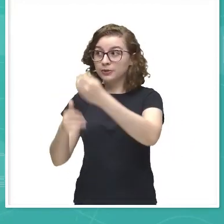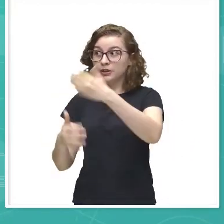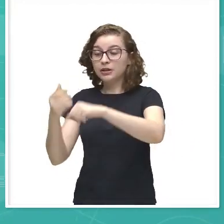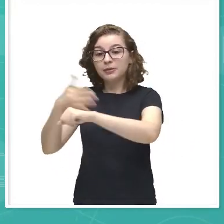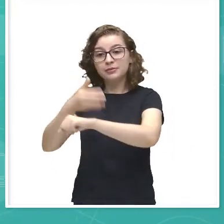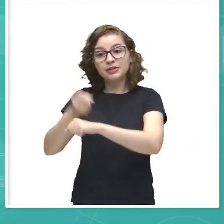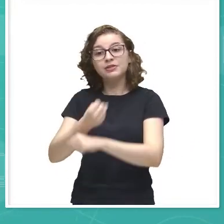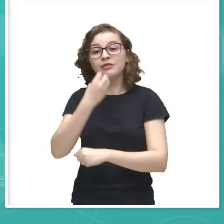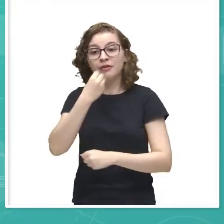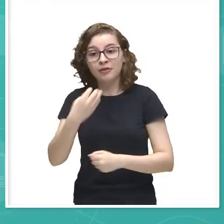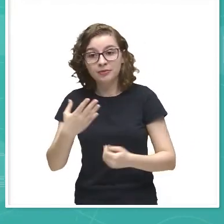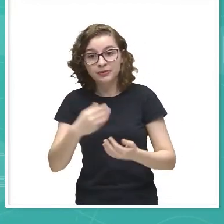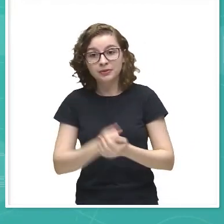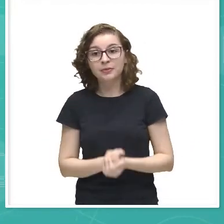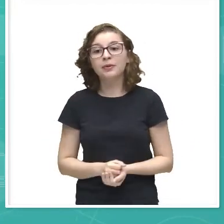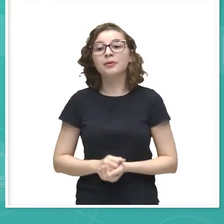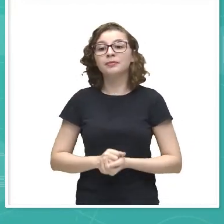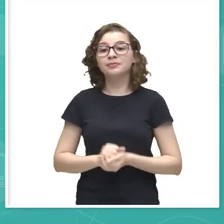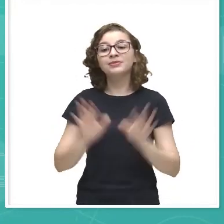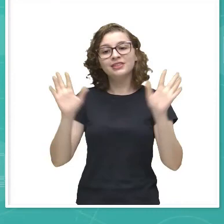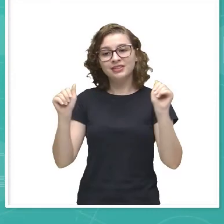se encontra na próxima aula de artes.